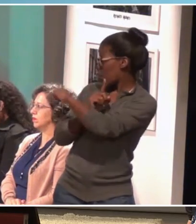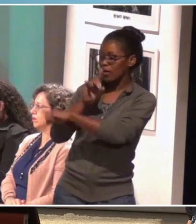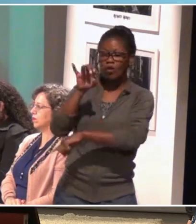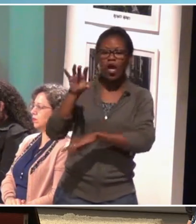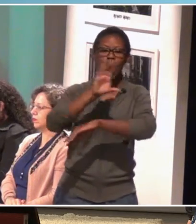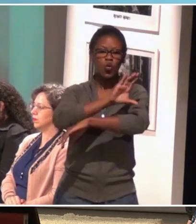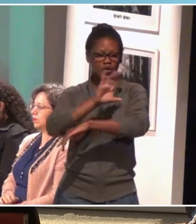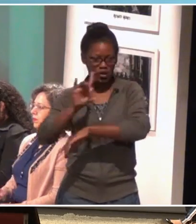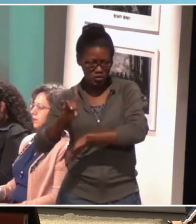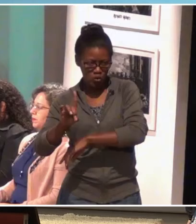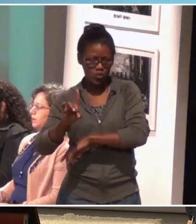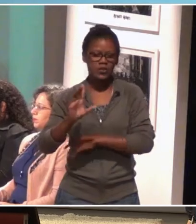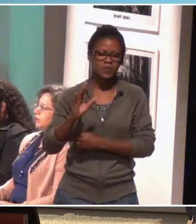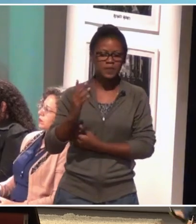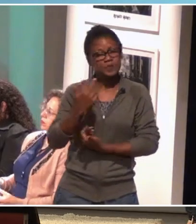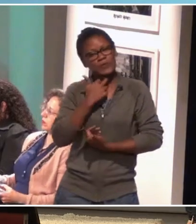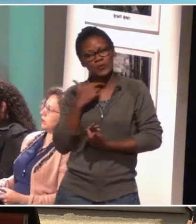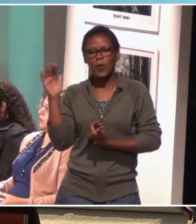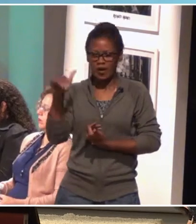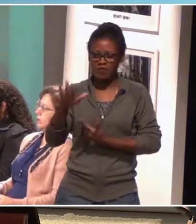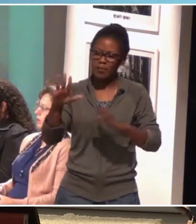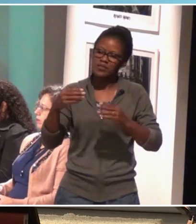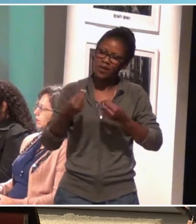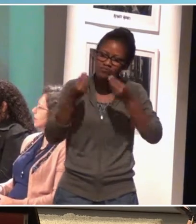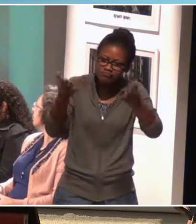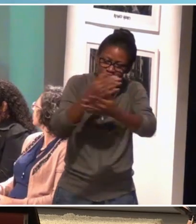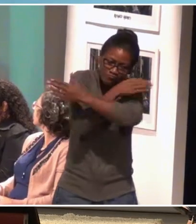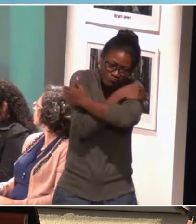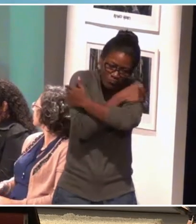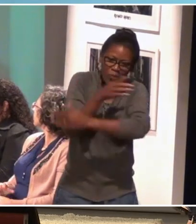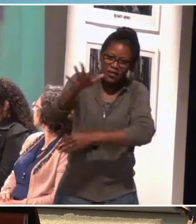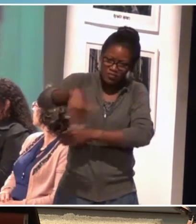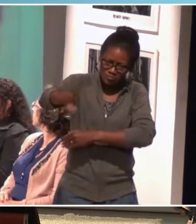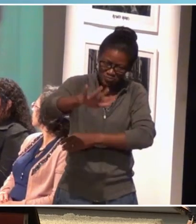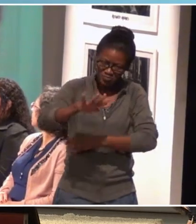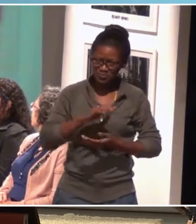infelizmente, não pôde participar, mas manda um abraço para todas, todos.